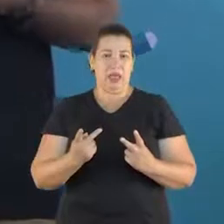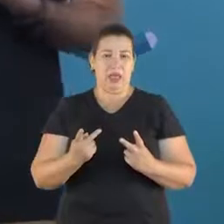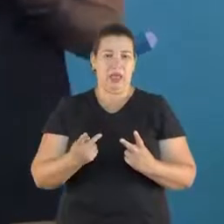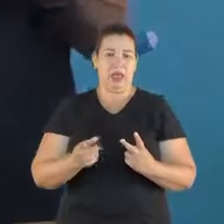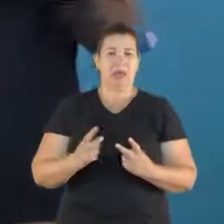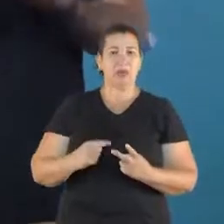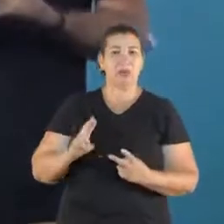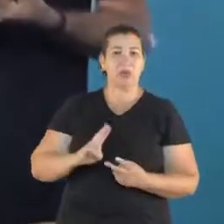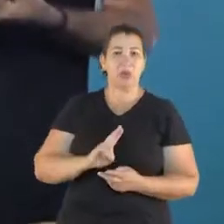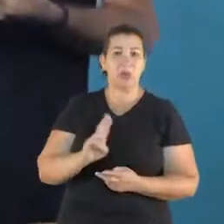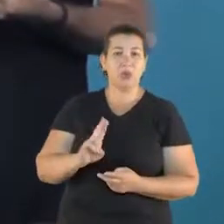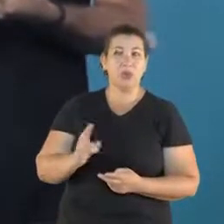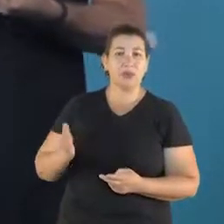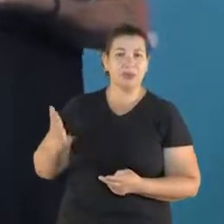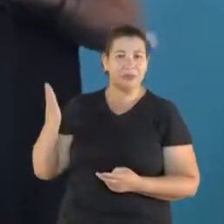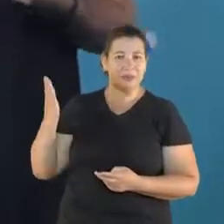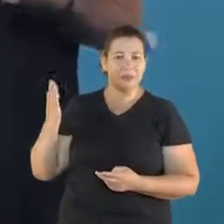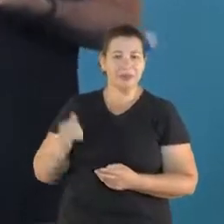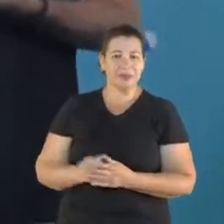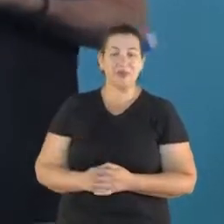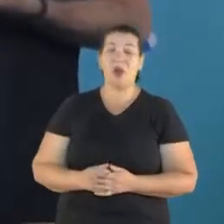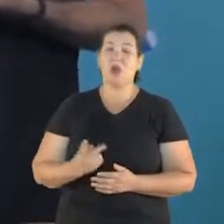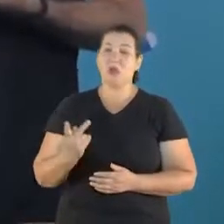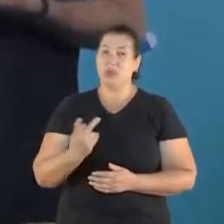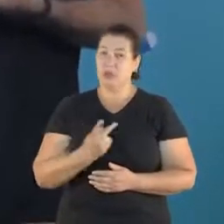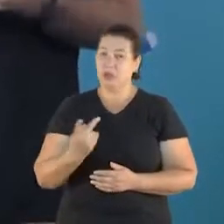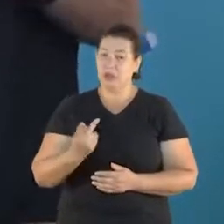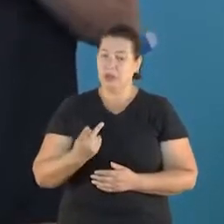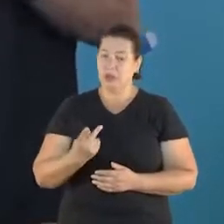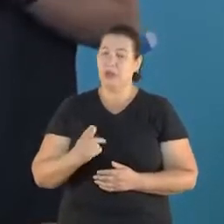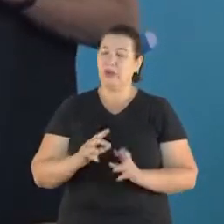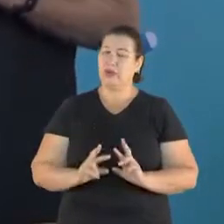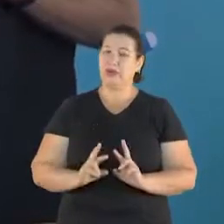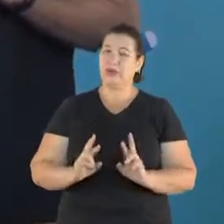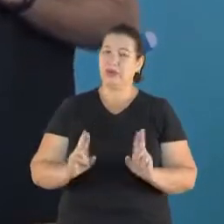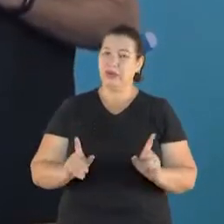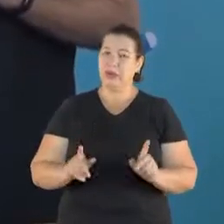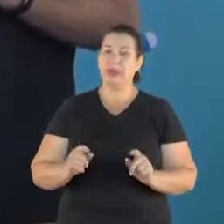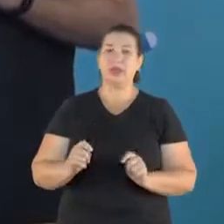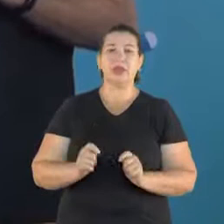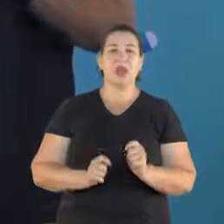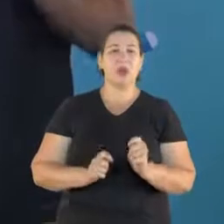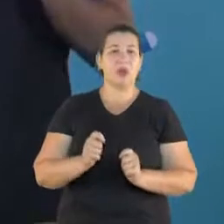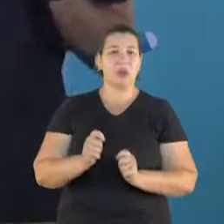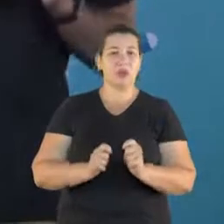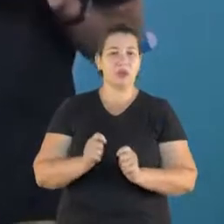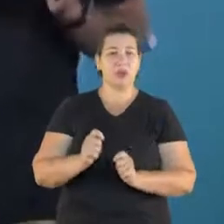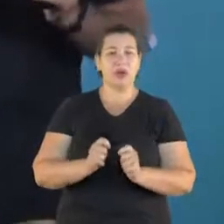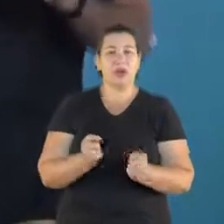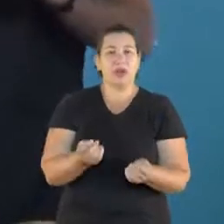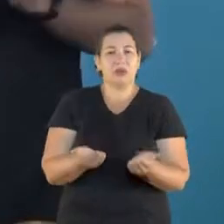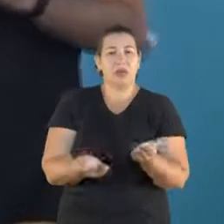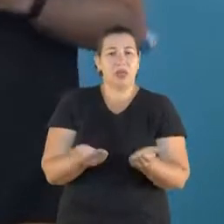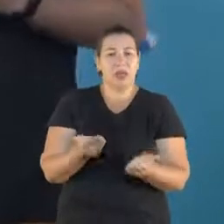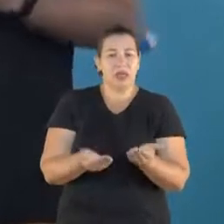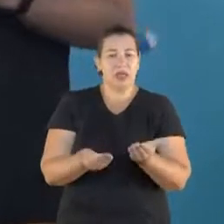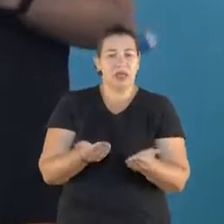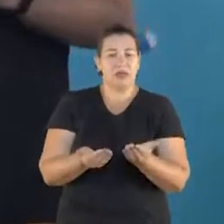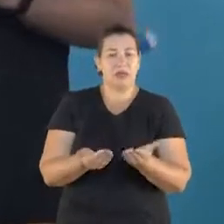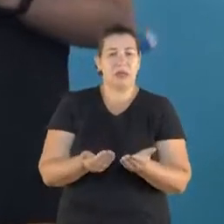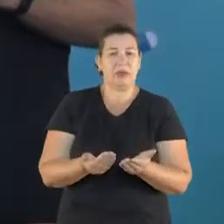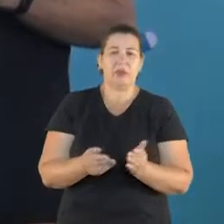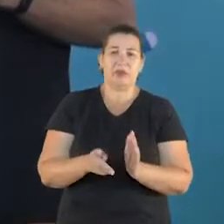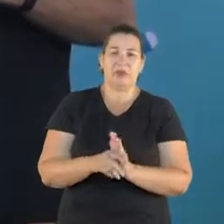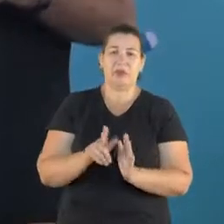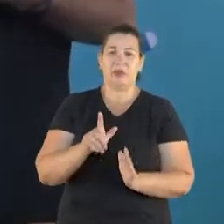hormônio luteinizante. Ambos agem de formas diferentes, mas eles atuam na regulação e no controle das glândulas